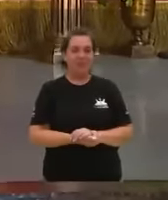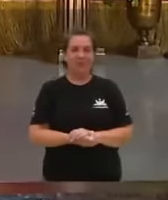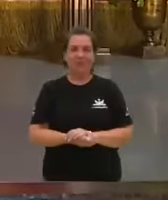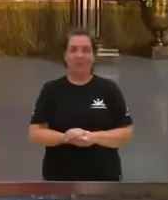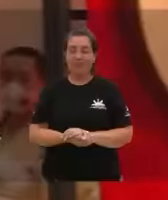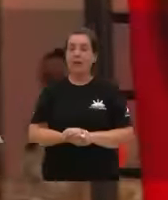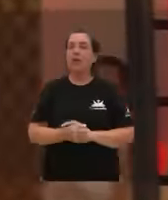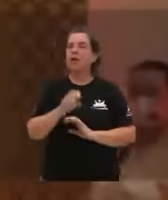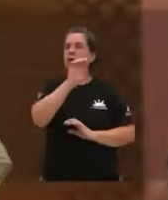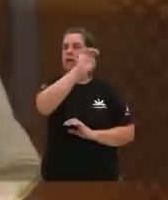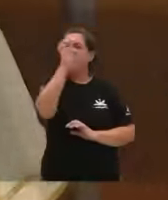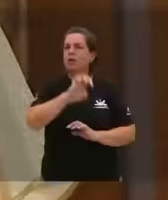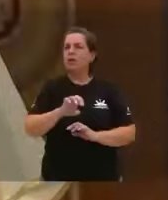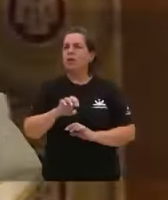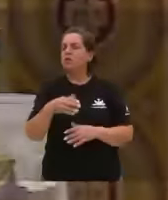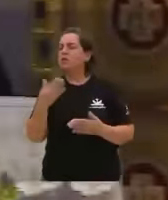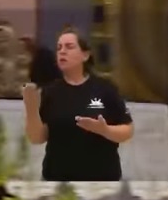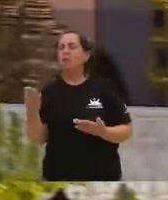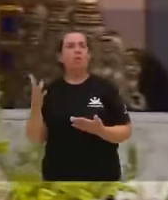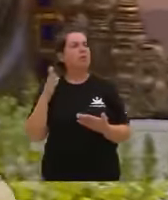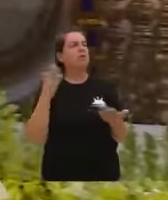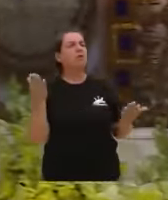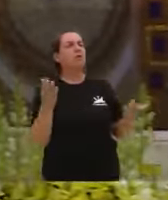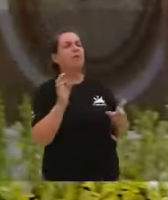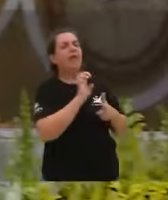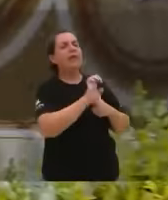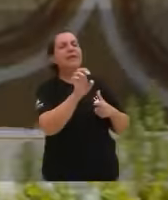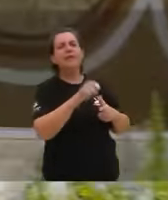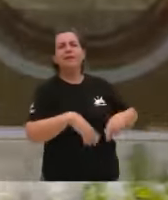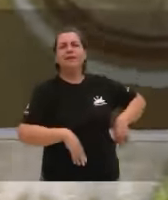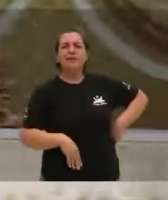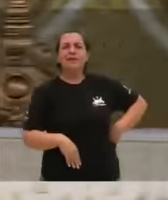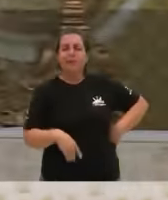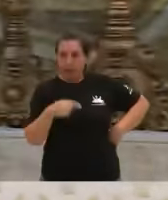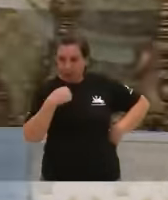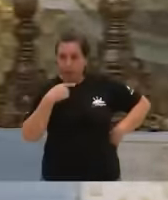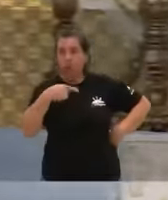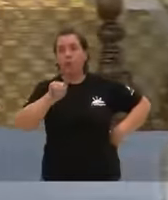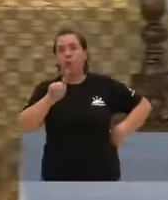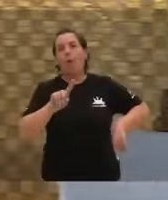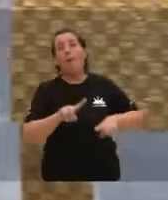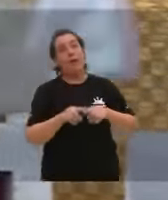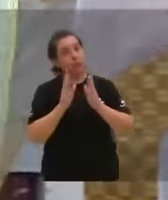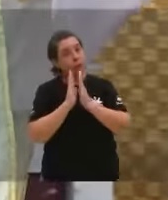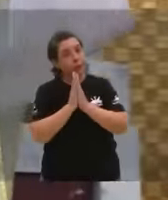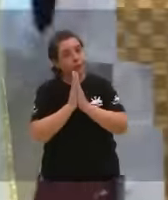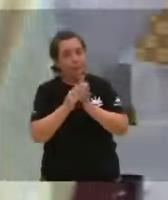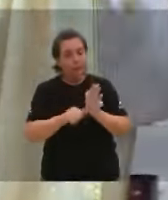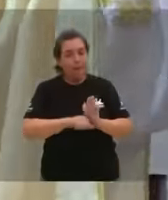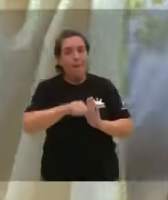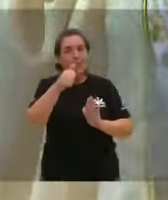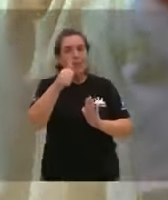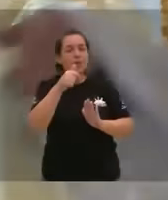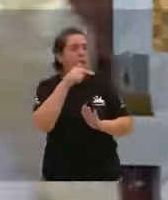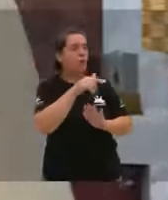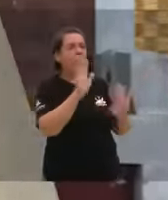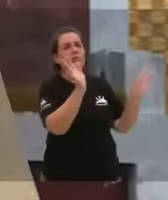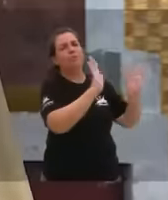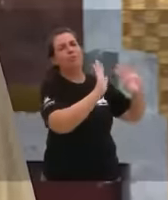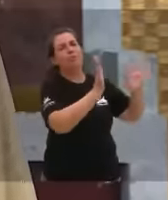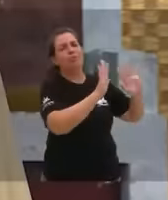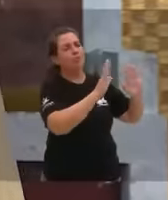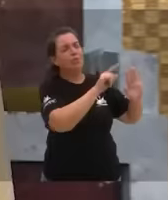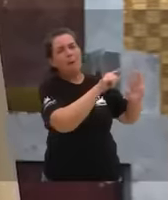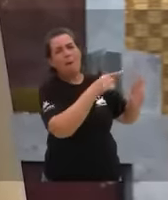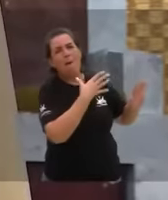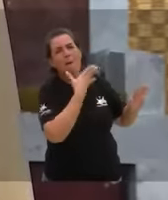Eliseu se vira e diz: Elias, eu vou, mas deixa primeiro eu me despedir dos meus